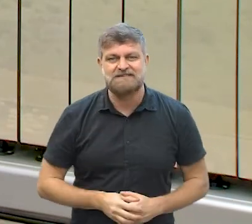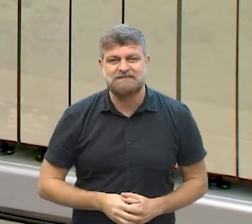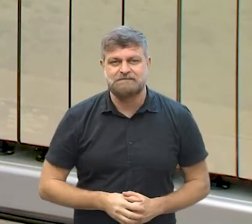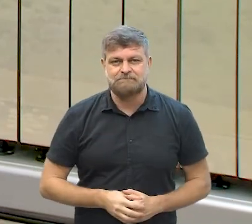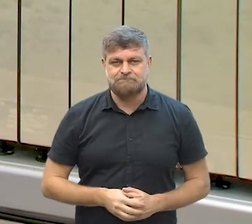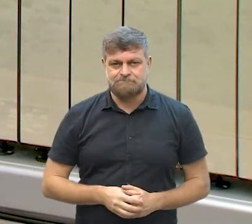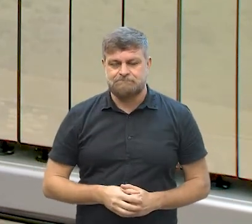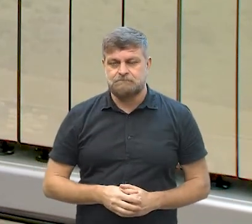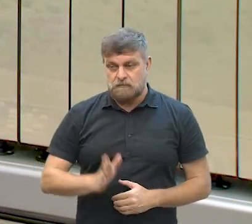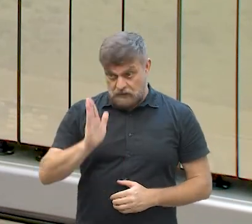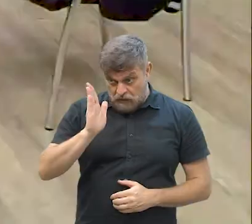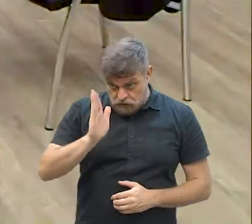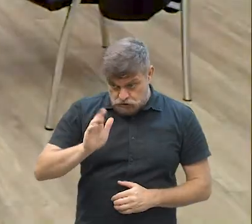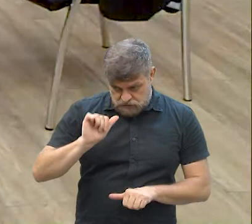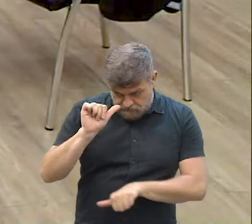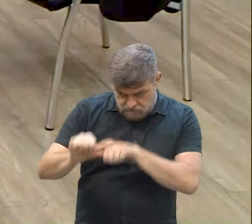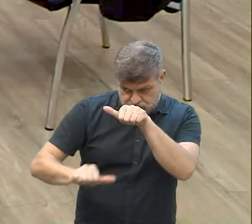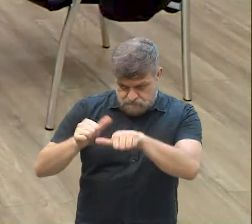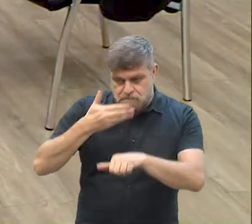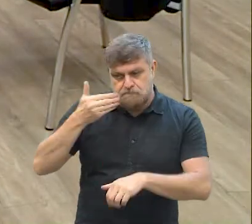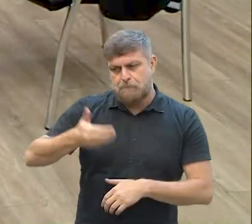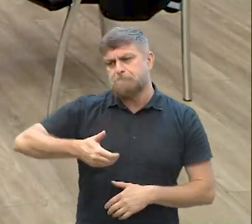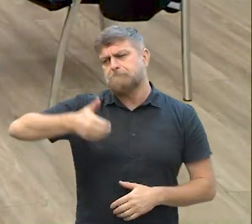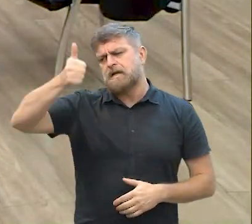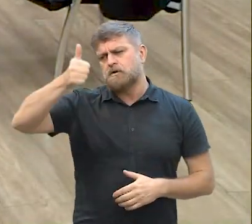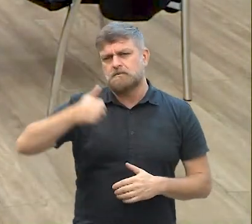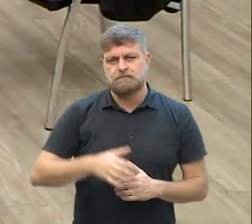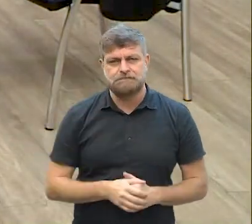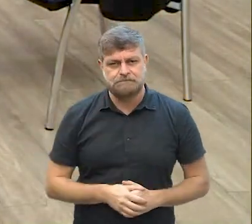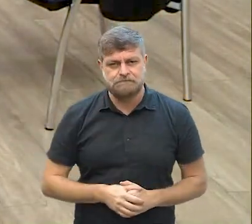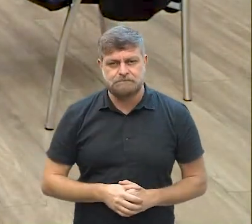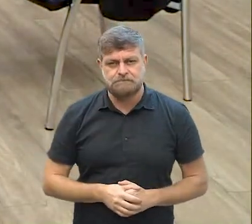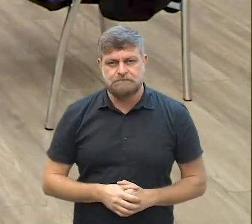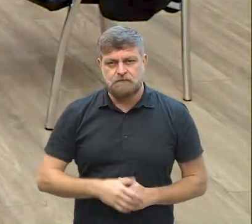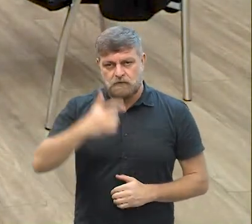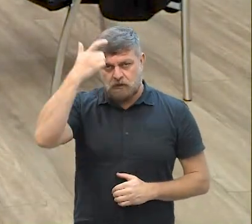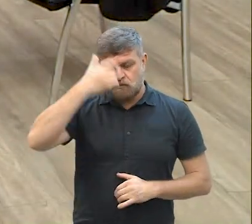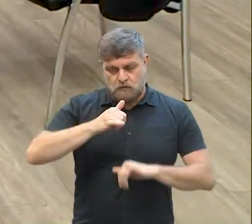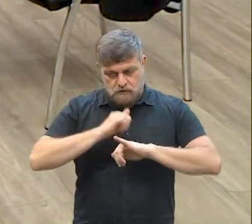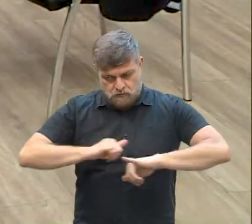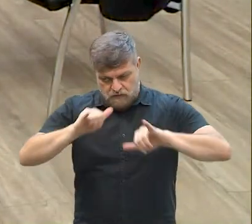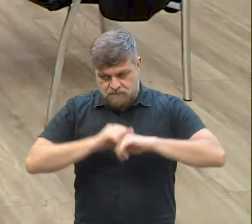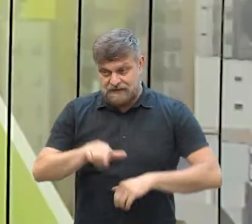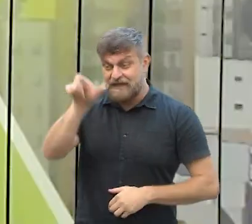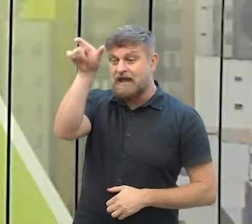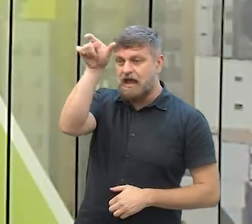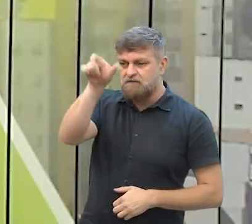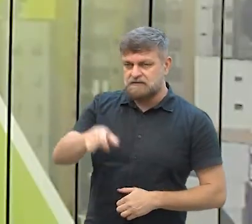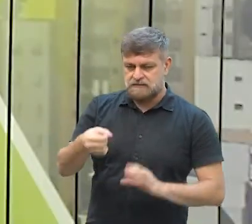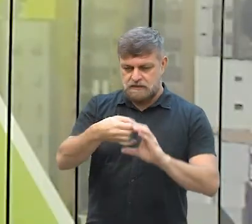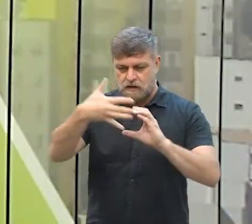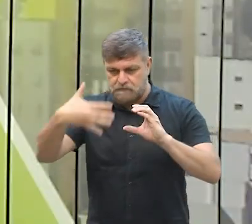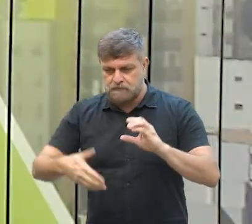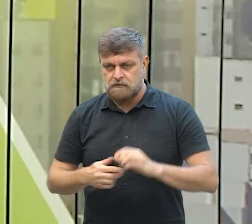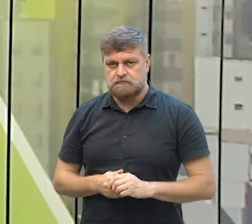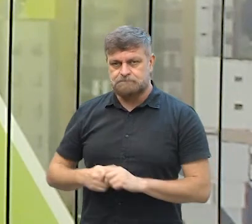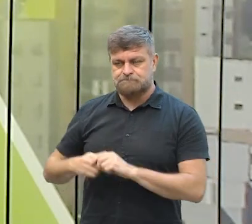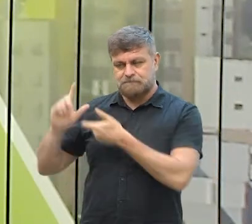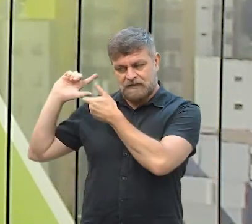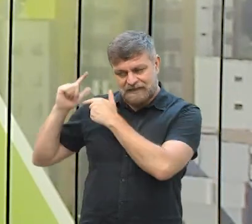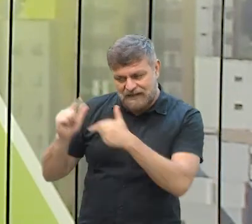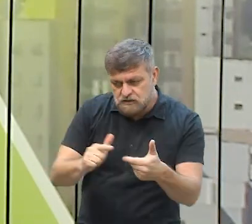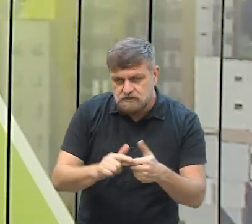estão indo para o devido lugar. A imagem já melhorou bastante. Muito, melhorou bastante. Na minha abertura eu fiz uma descrição,